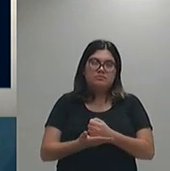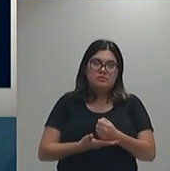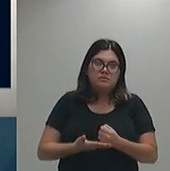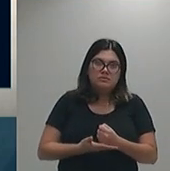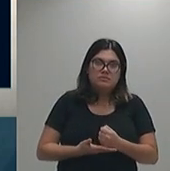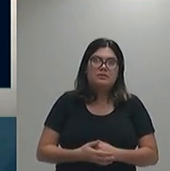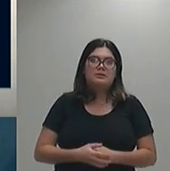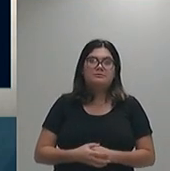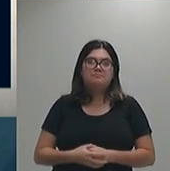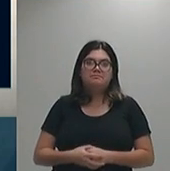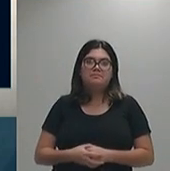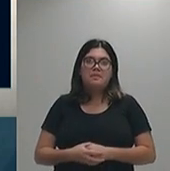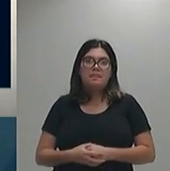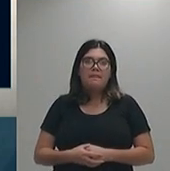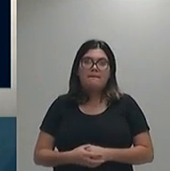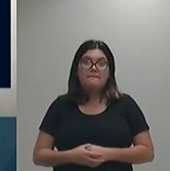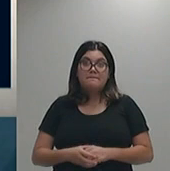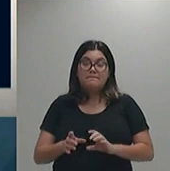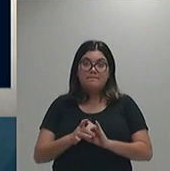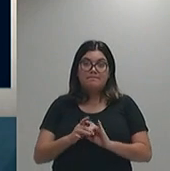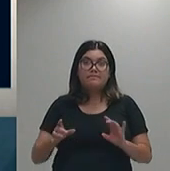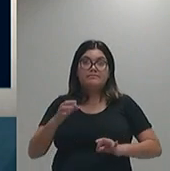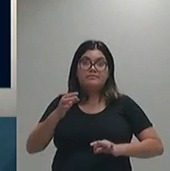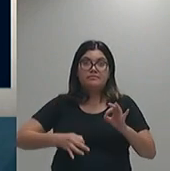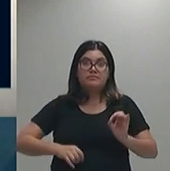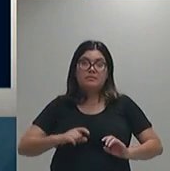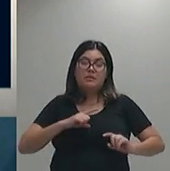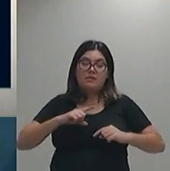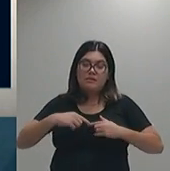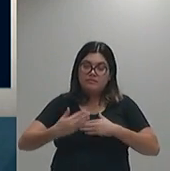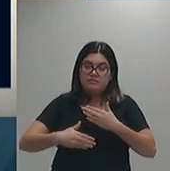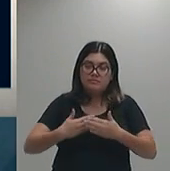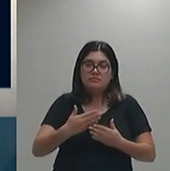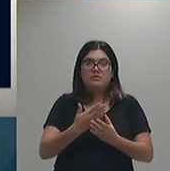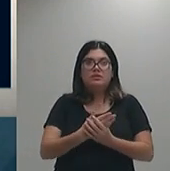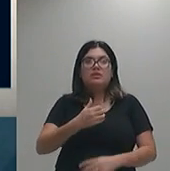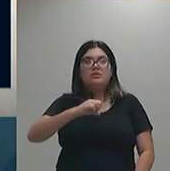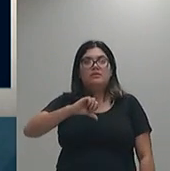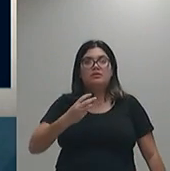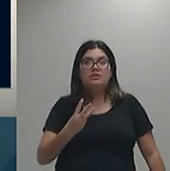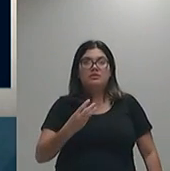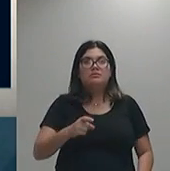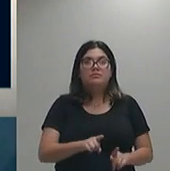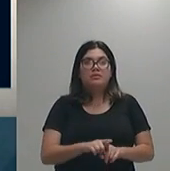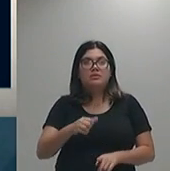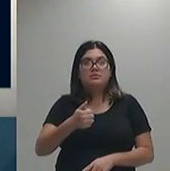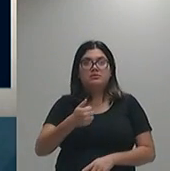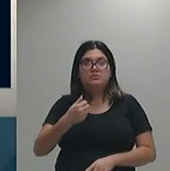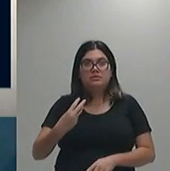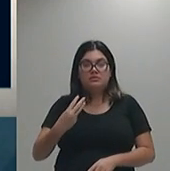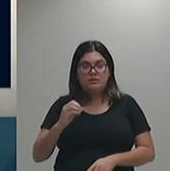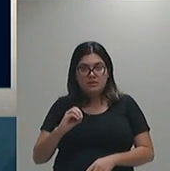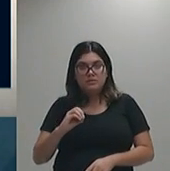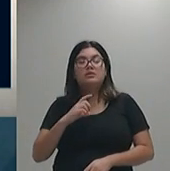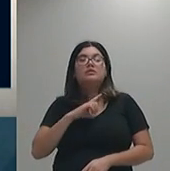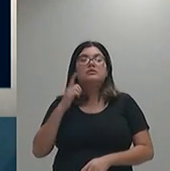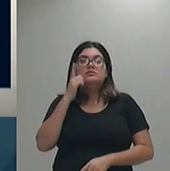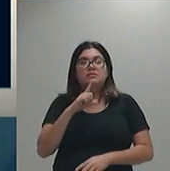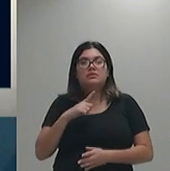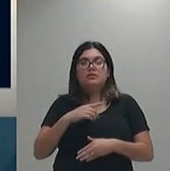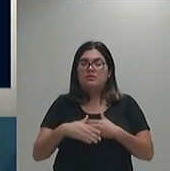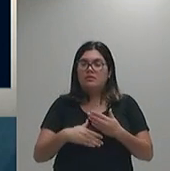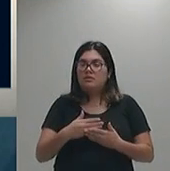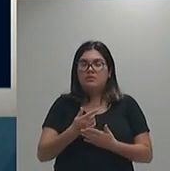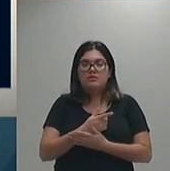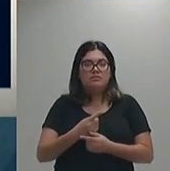e por sua vez do tribunal arbitral dos procedimentos arbitrais 93 e 110 contrariamente decidiu que o feito a implementação não deixaria